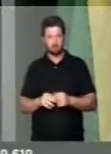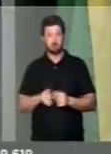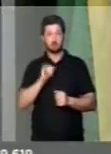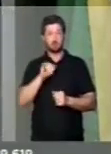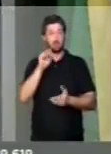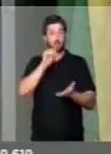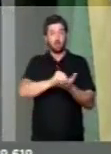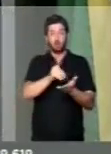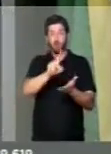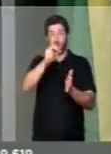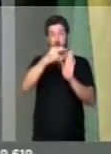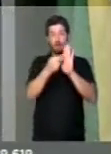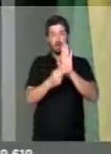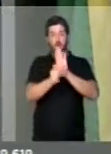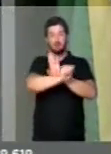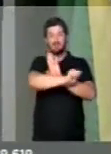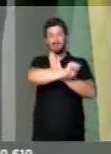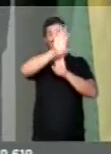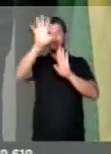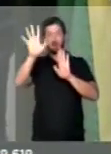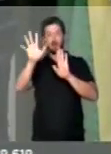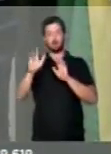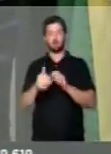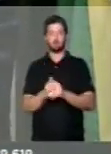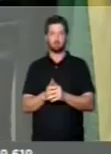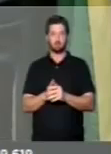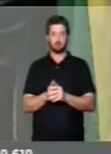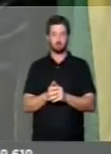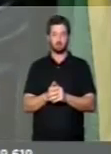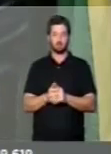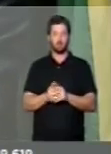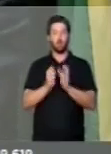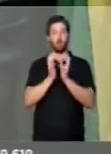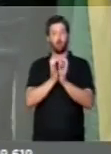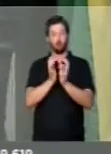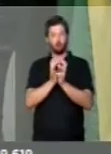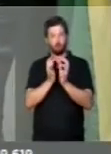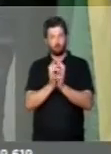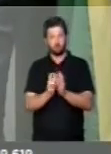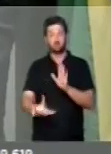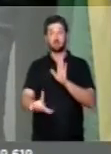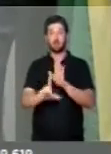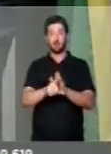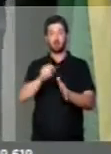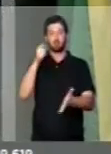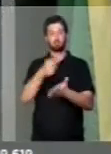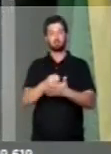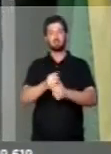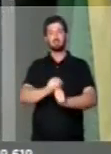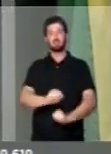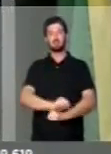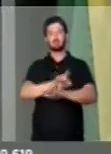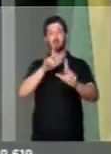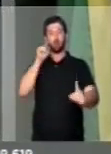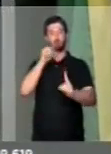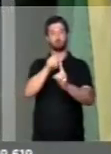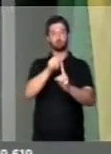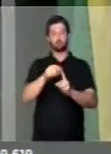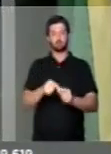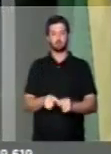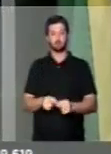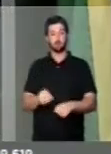não estabelecer com clareza uma regra de convivência e leis objetivas